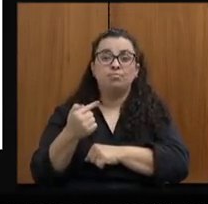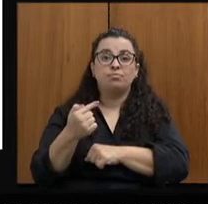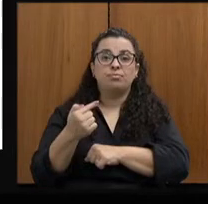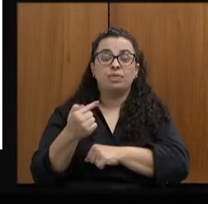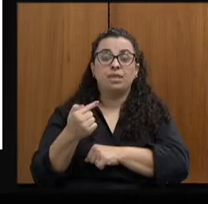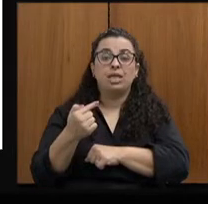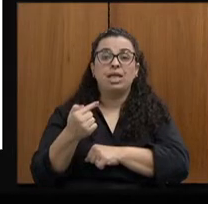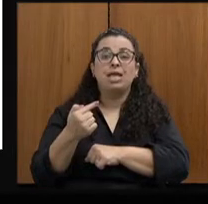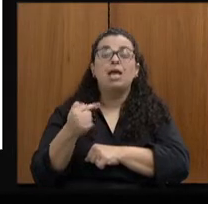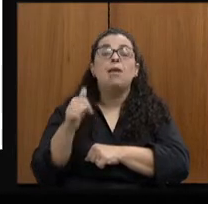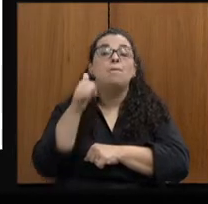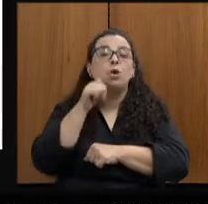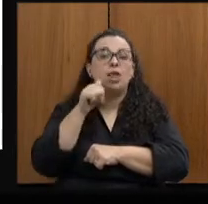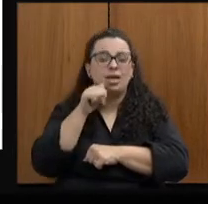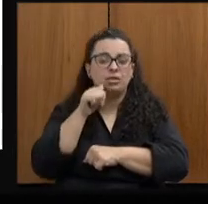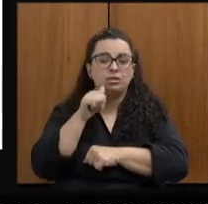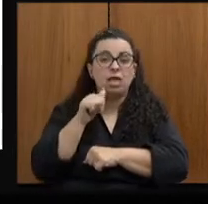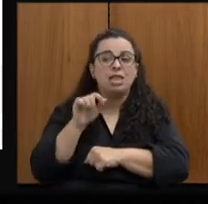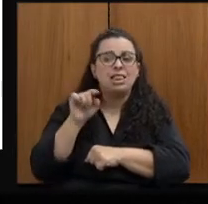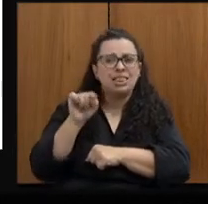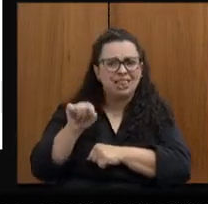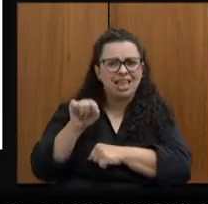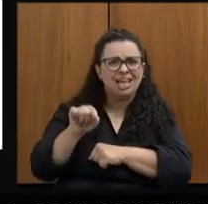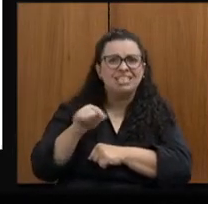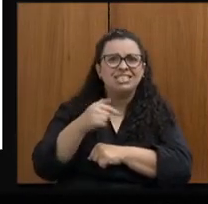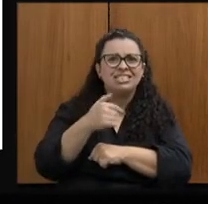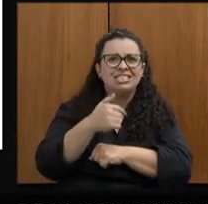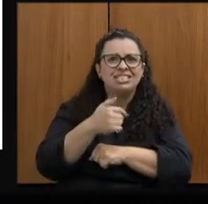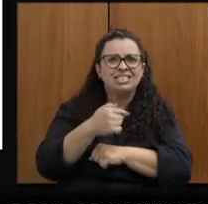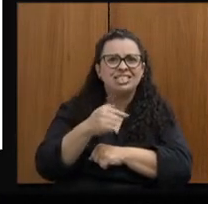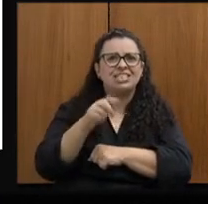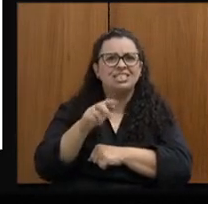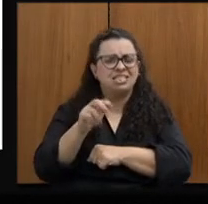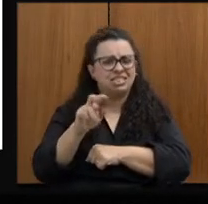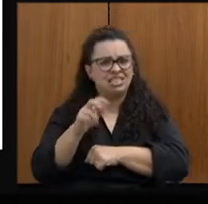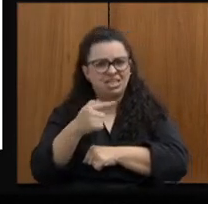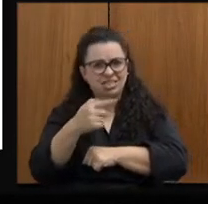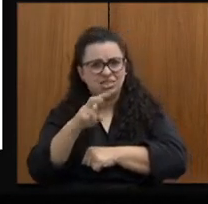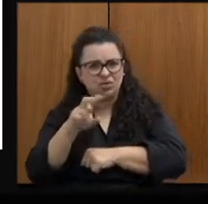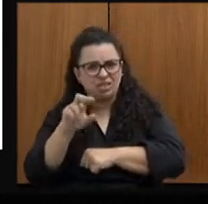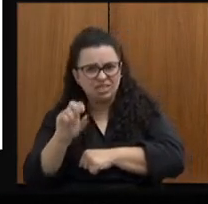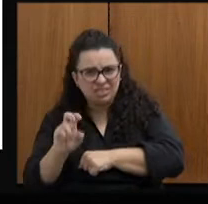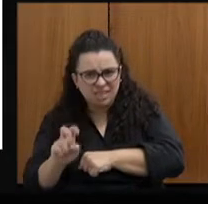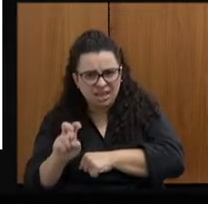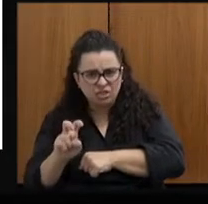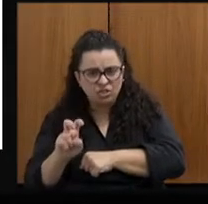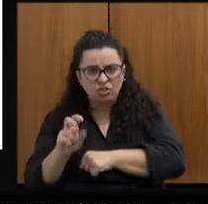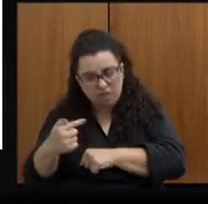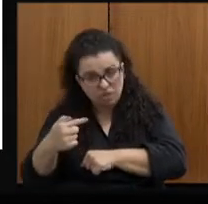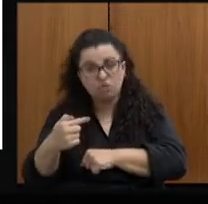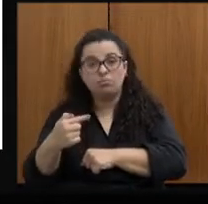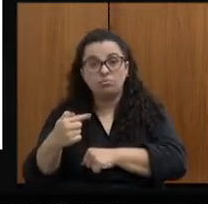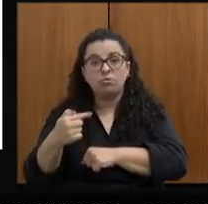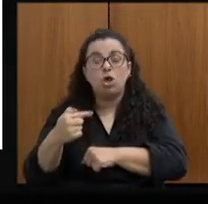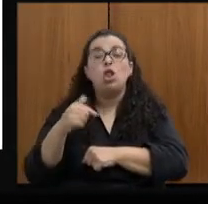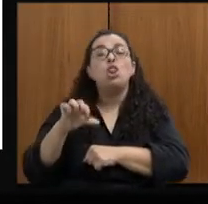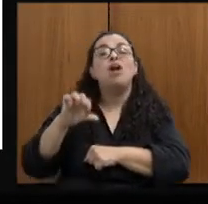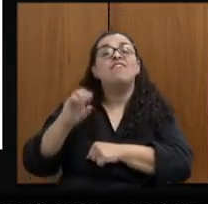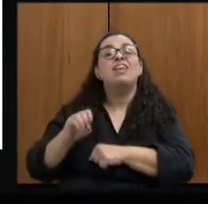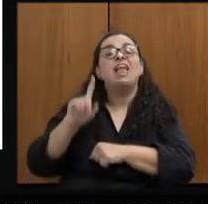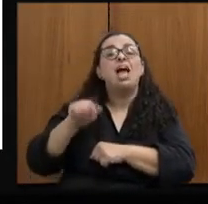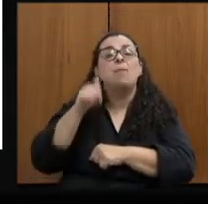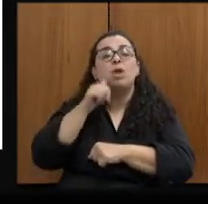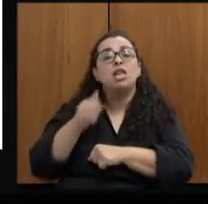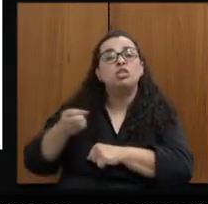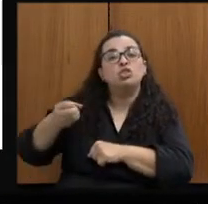são novatas. Hoje, o CERN está atendendo presencialmente há 10 dias. Ele começou a